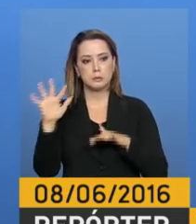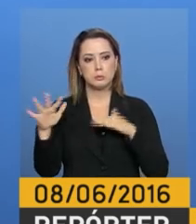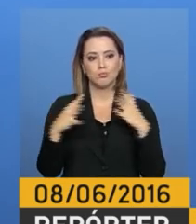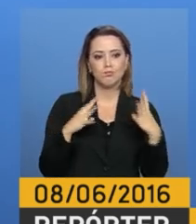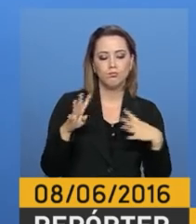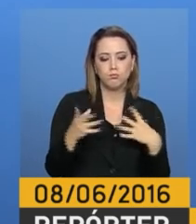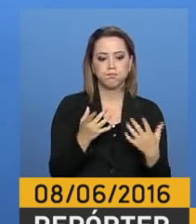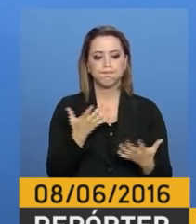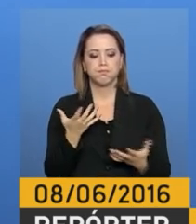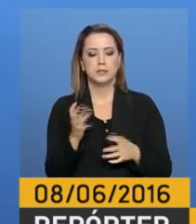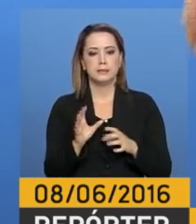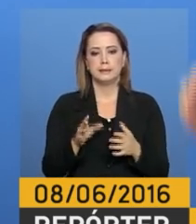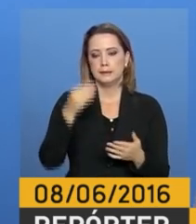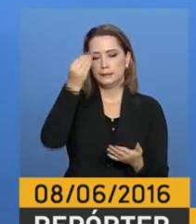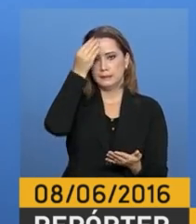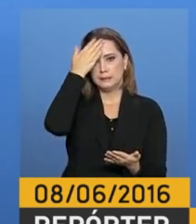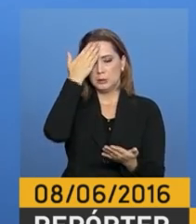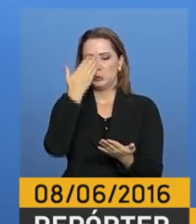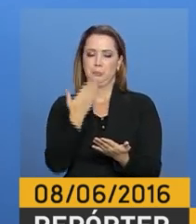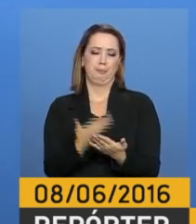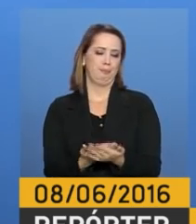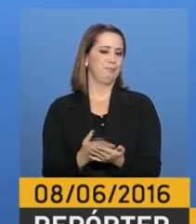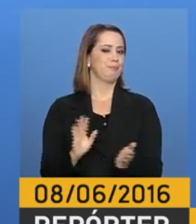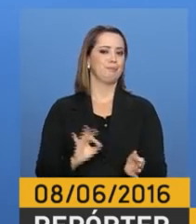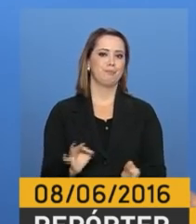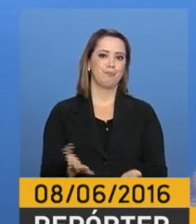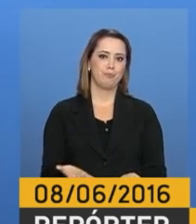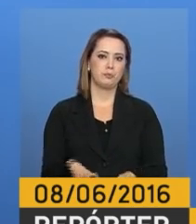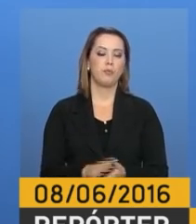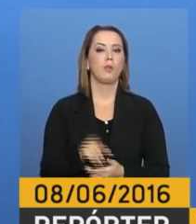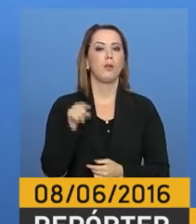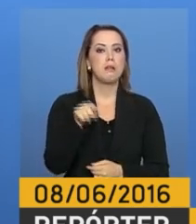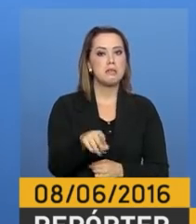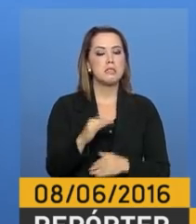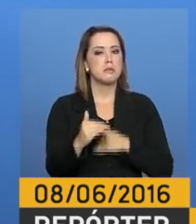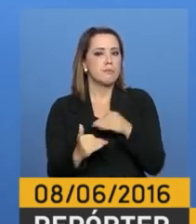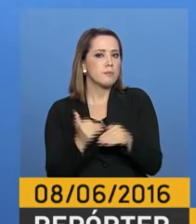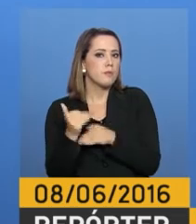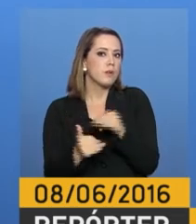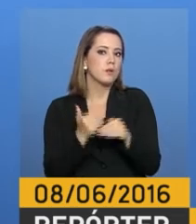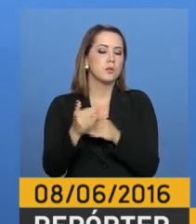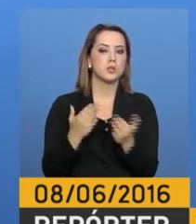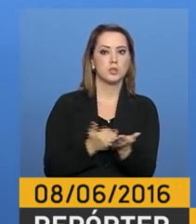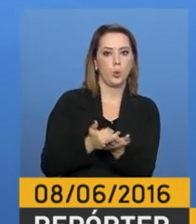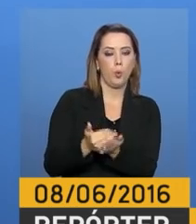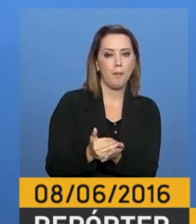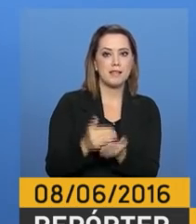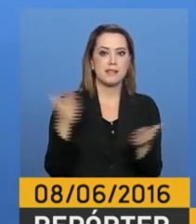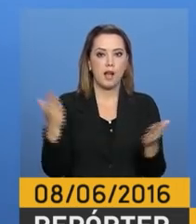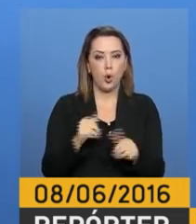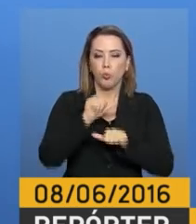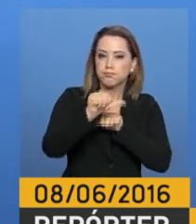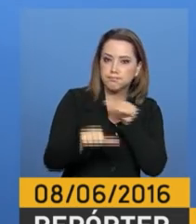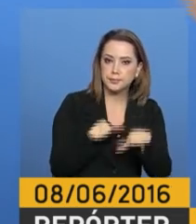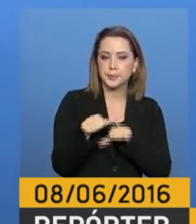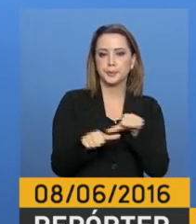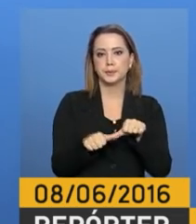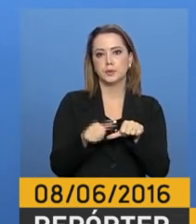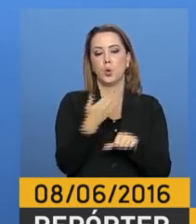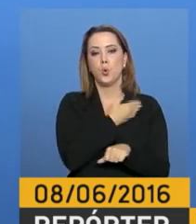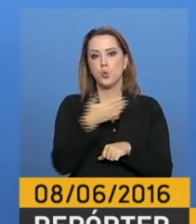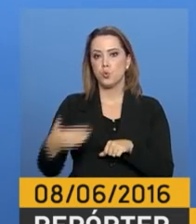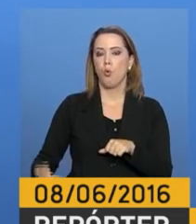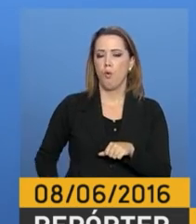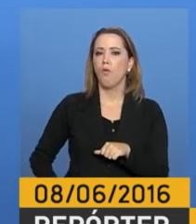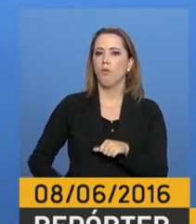levaria a uma deterioração constante cada vez maior esse processo começa a ser revertido no momento em que o governo